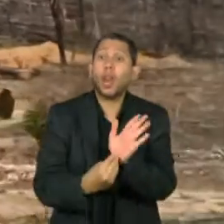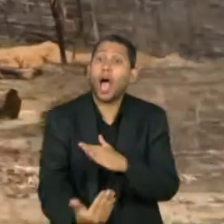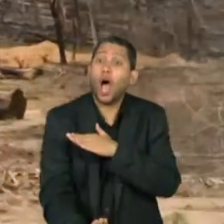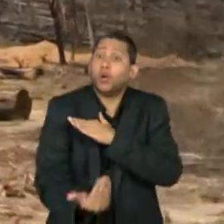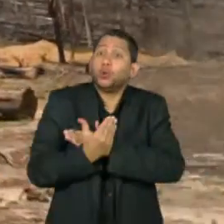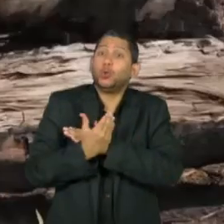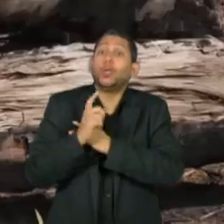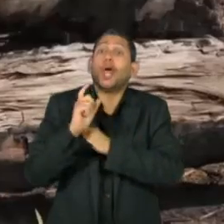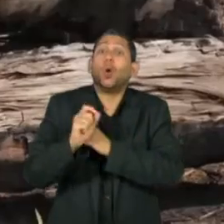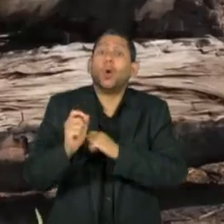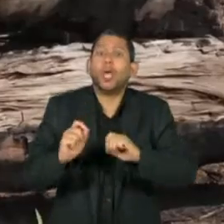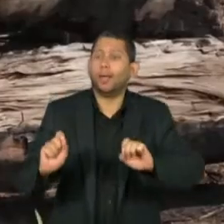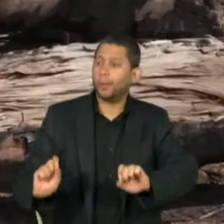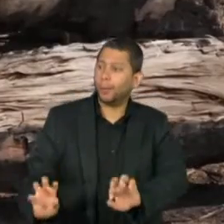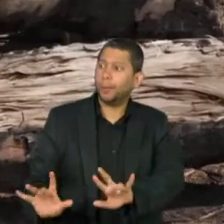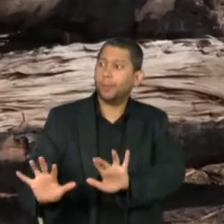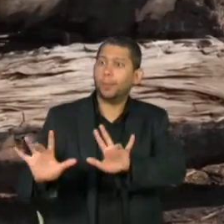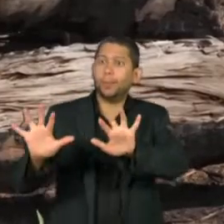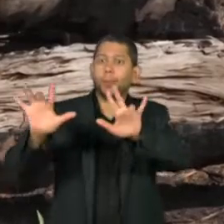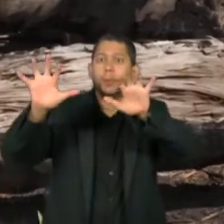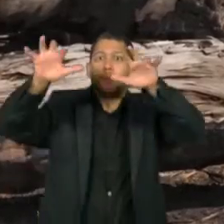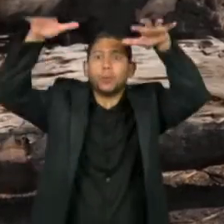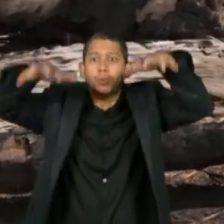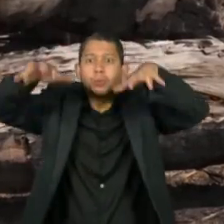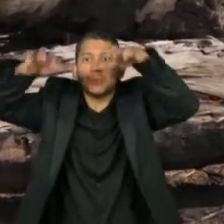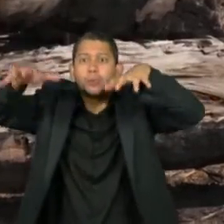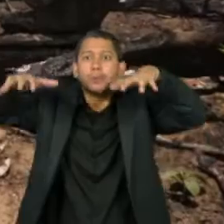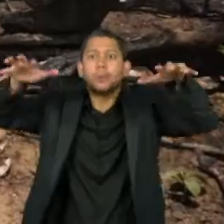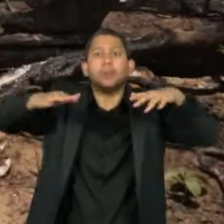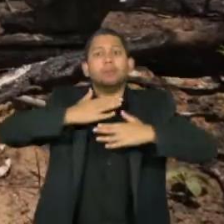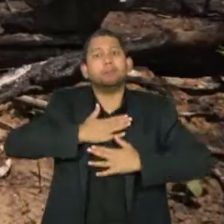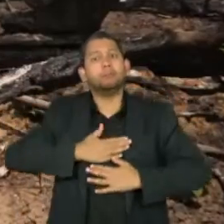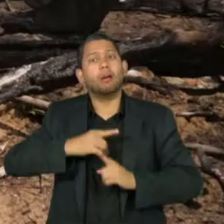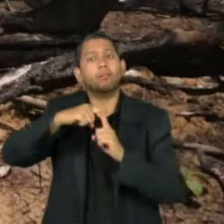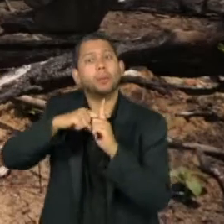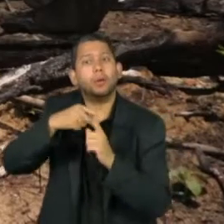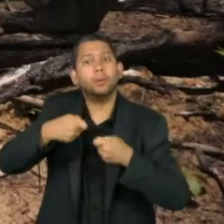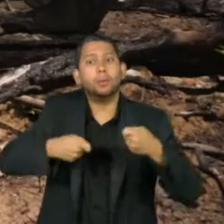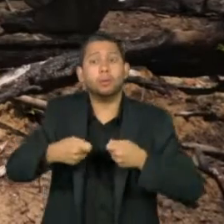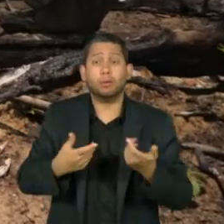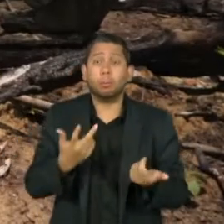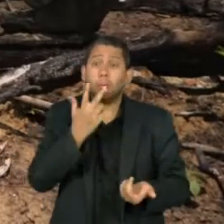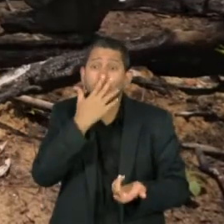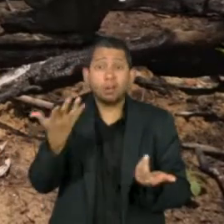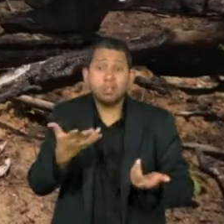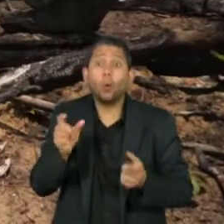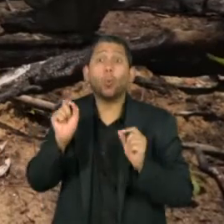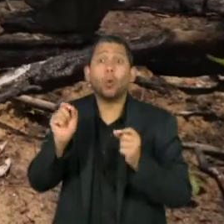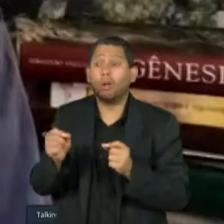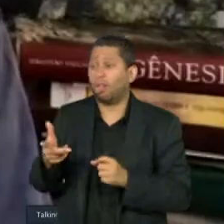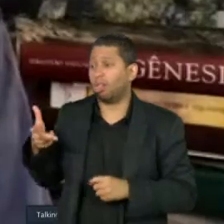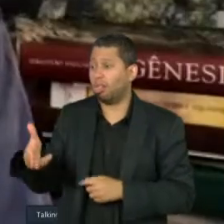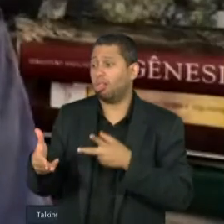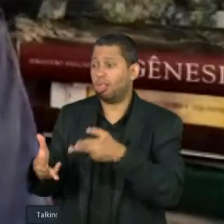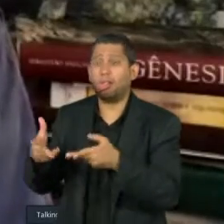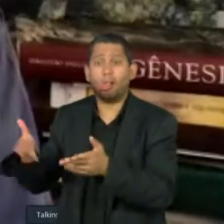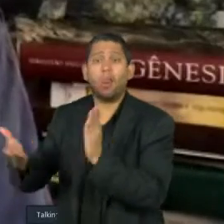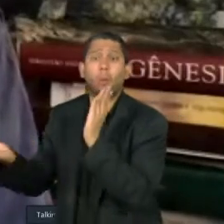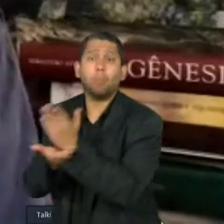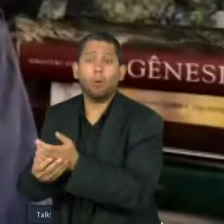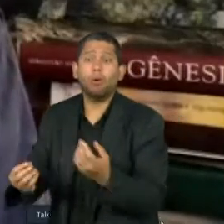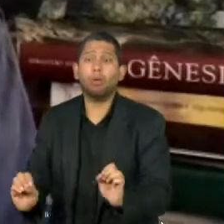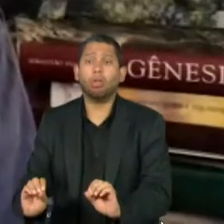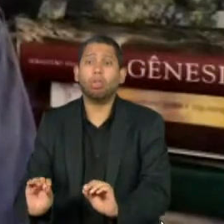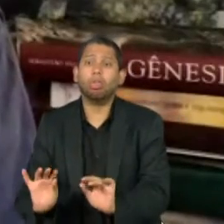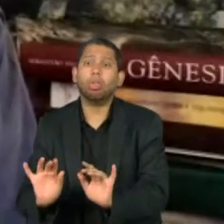a gente tivesse, pouco a pouco, diminuindo o poder dessa máquina. E a gente já vê isso acontecendo, né? Nas regiões, por exemplo,